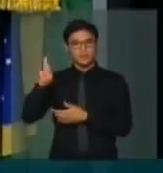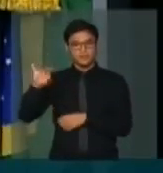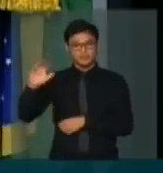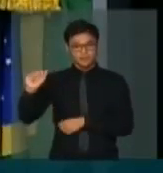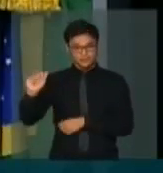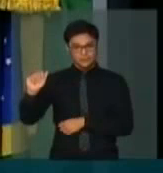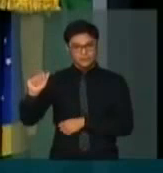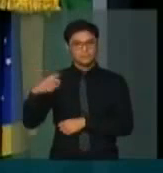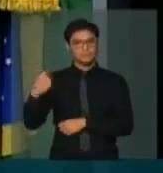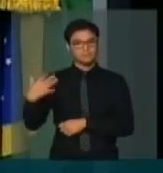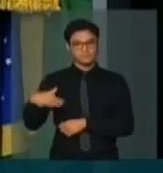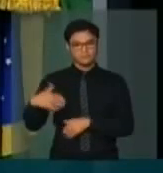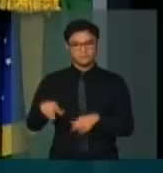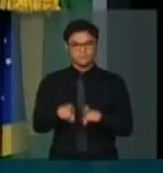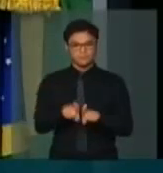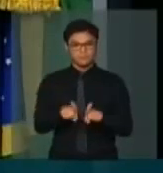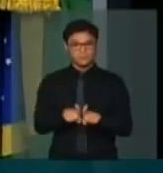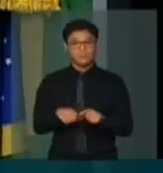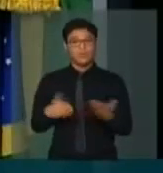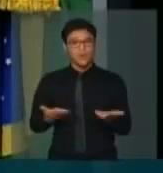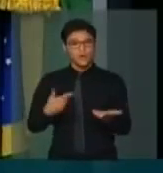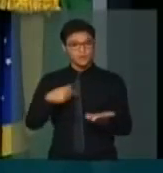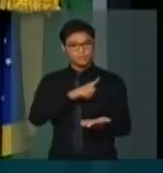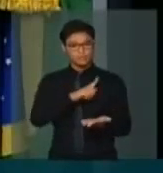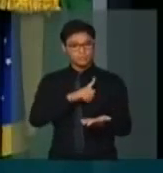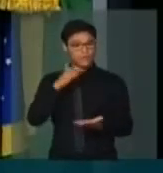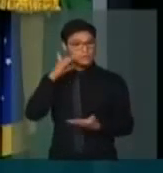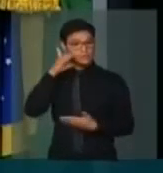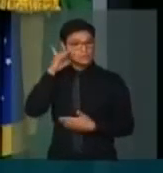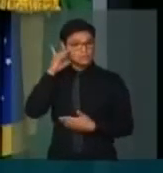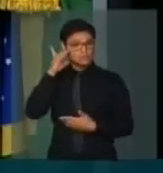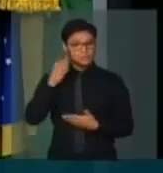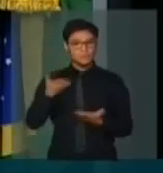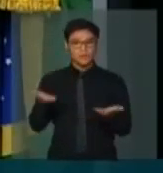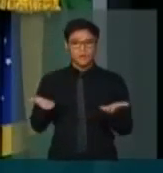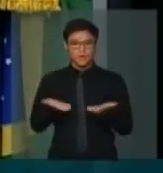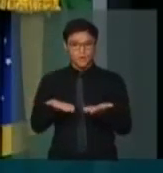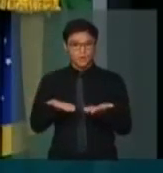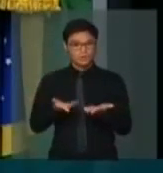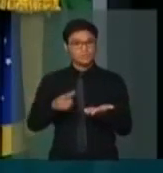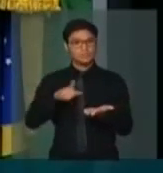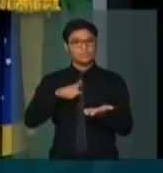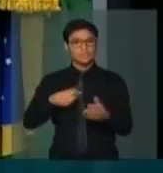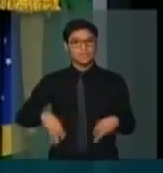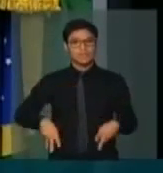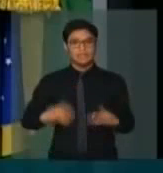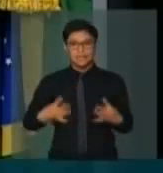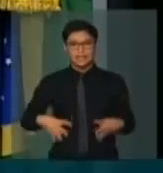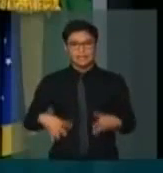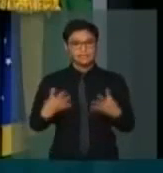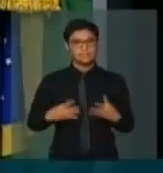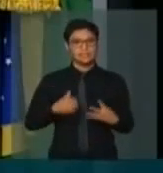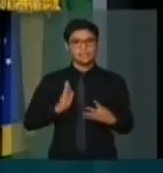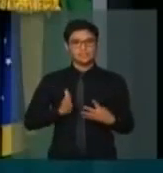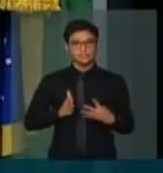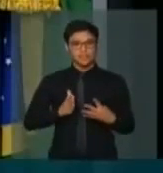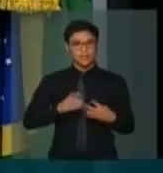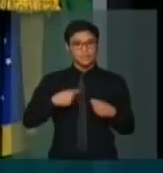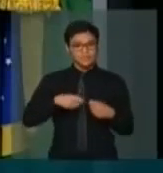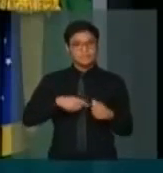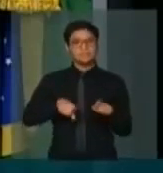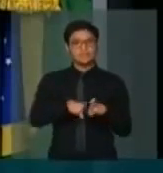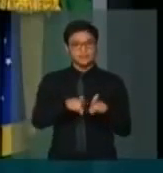reajuste da energia elétrica. Pois o governo tem, diante do impacto da energia elétrica, a administração pública já tem um reajuste